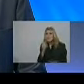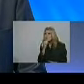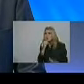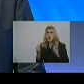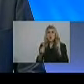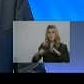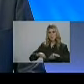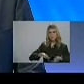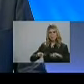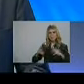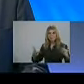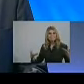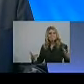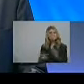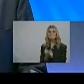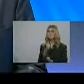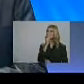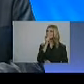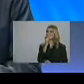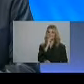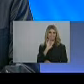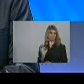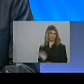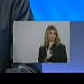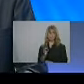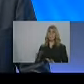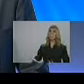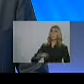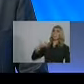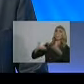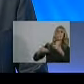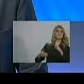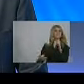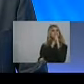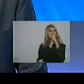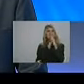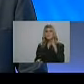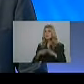trabalho adequadas, não está motivado e não